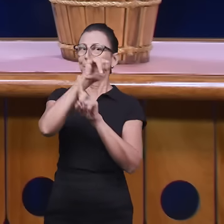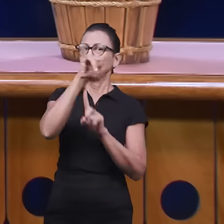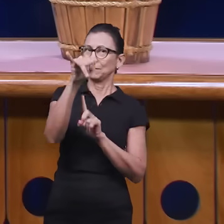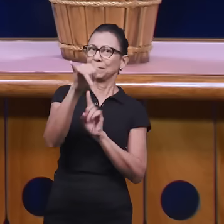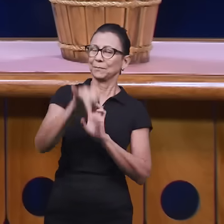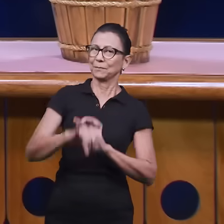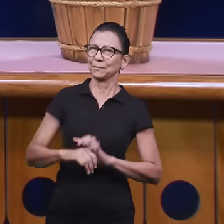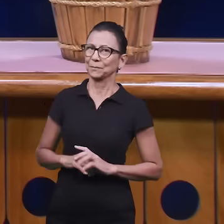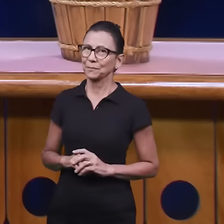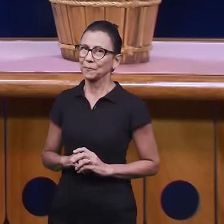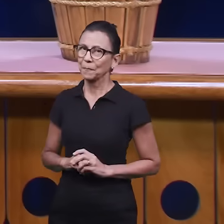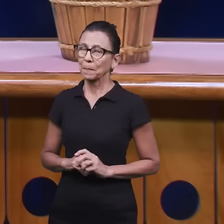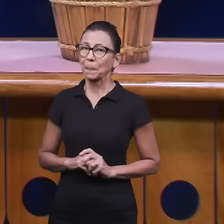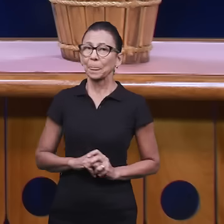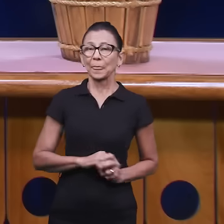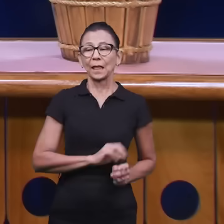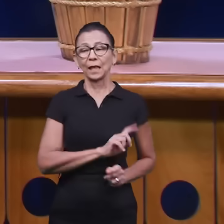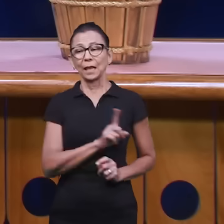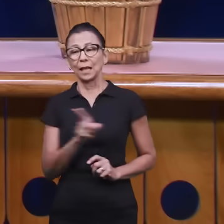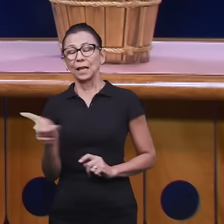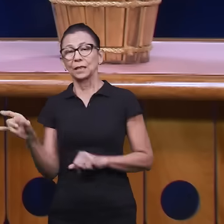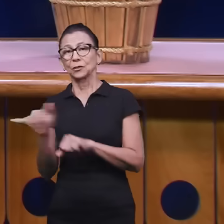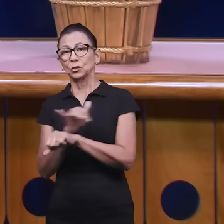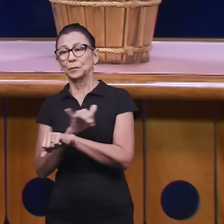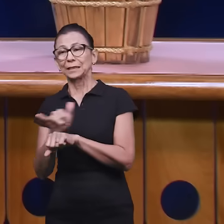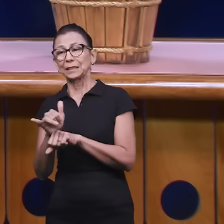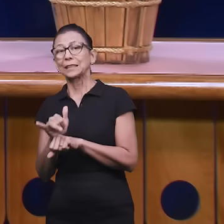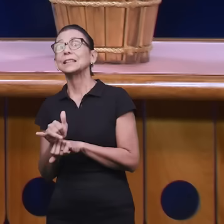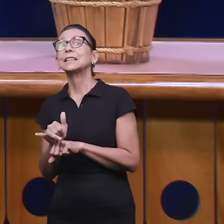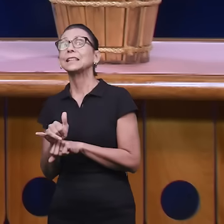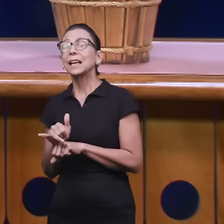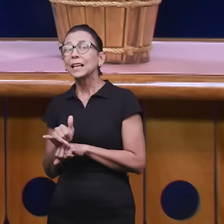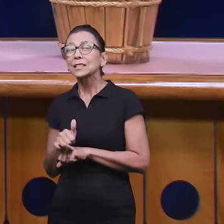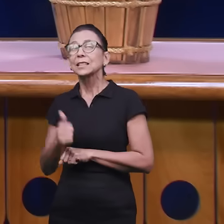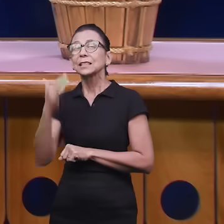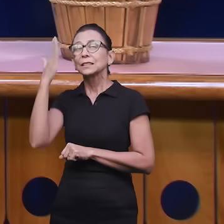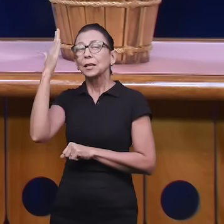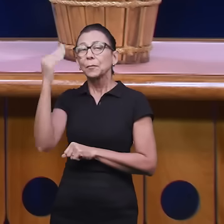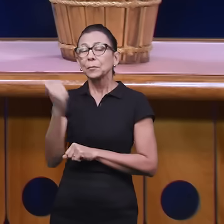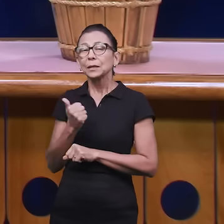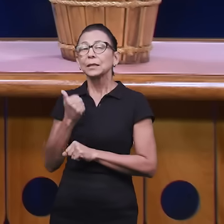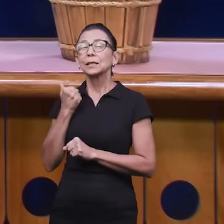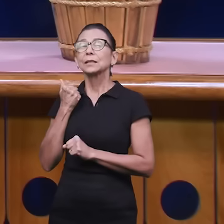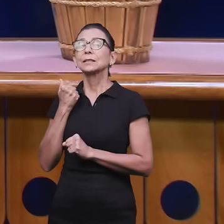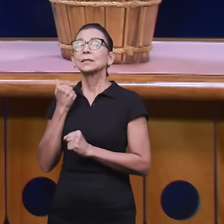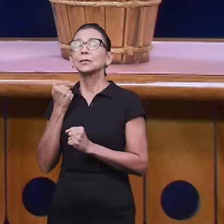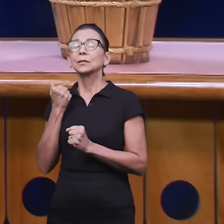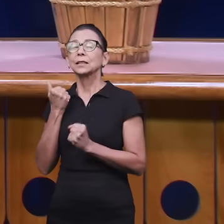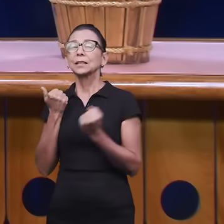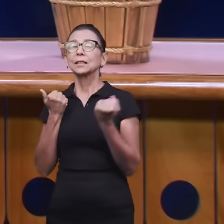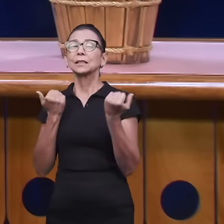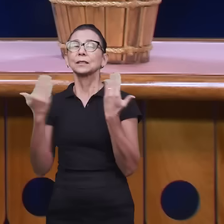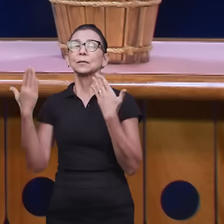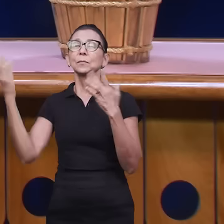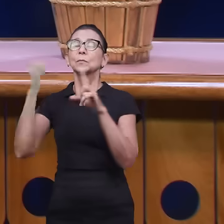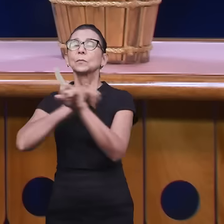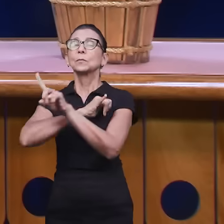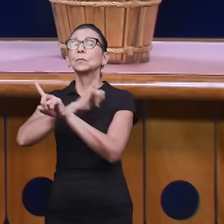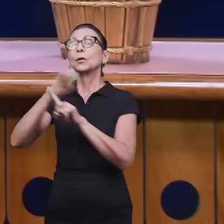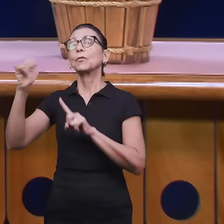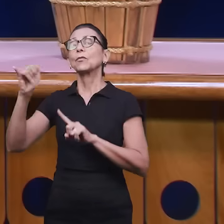Israel estava lá, na eira, ele estava no lagar, porque ele estava no profético. Então o valor dele era